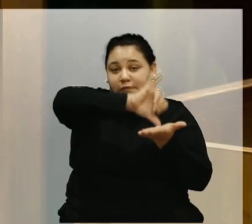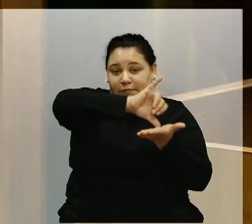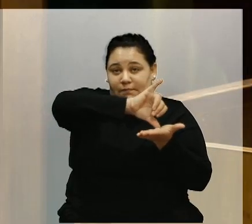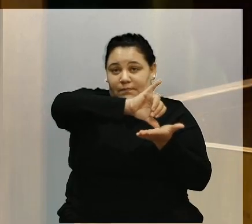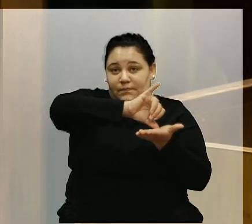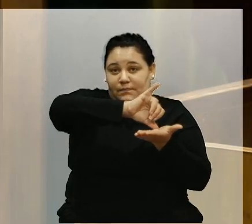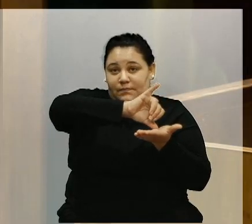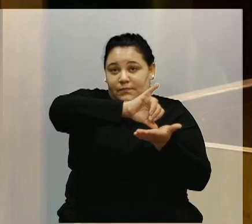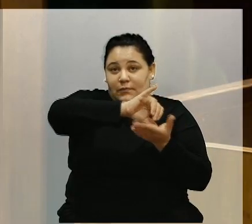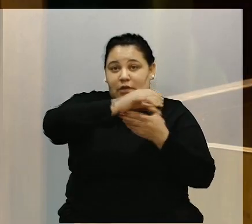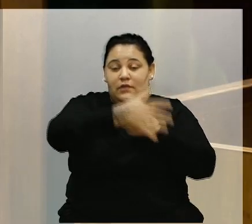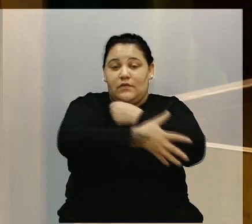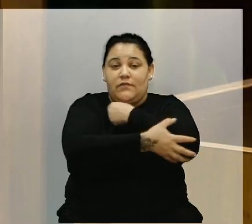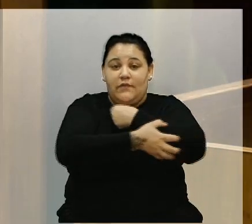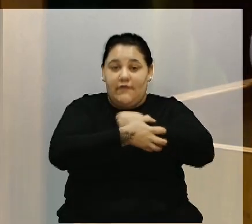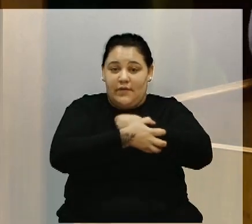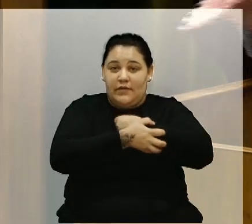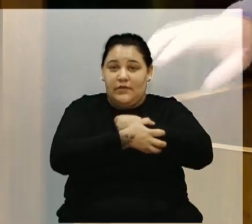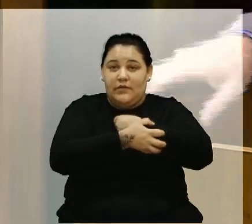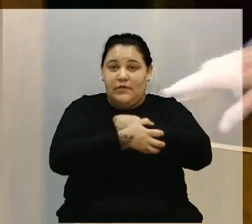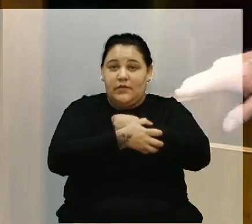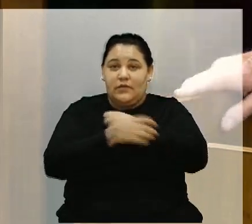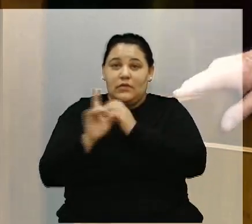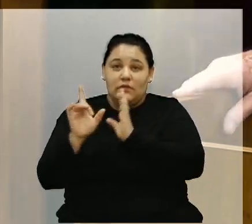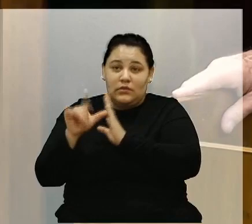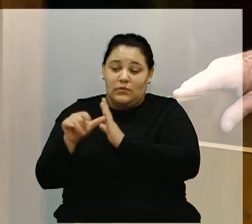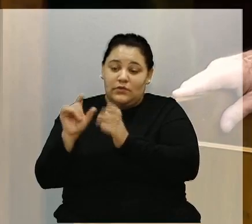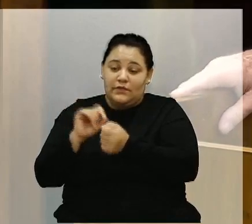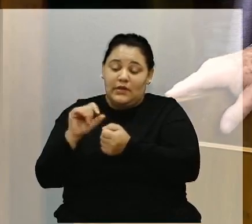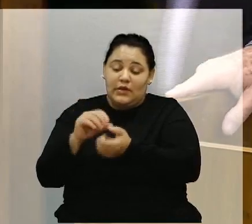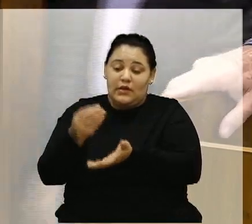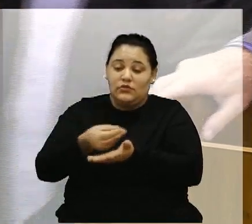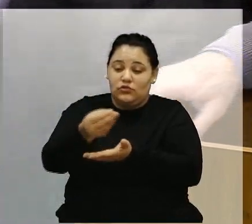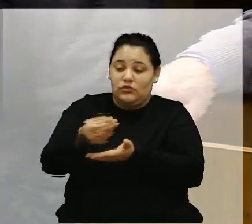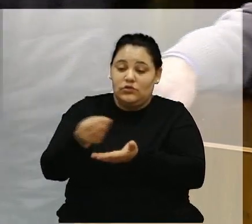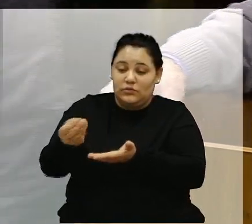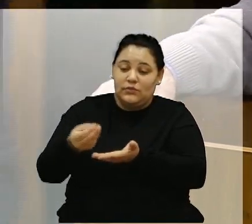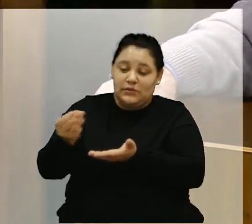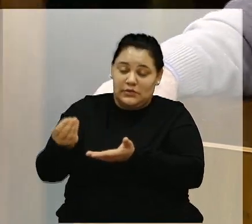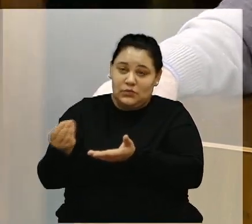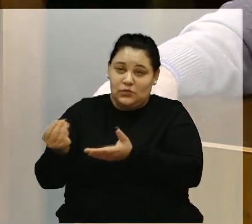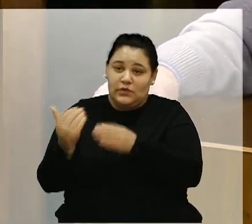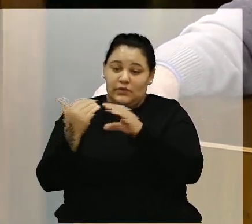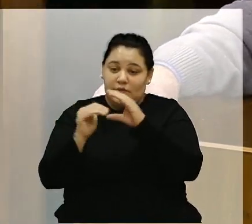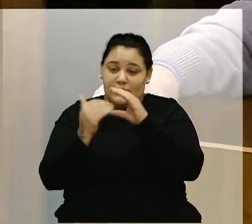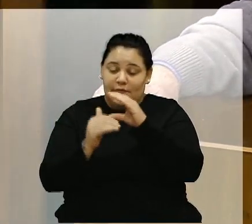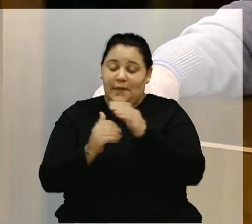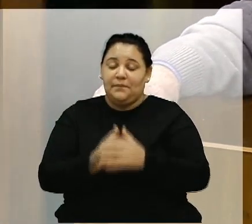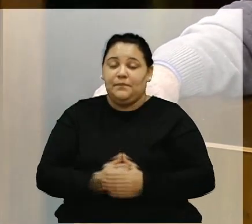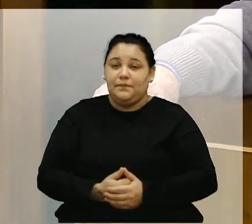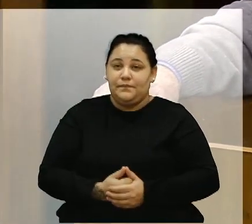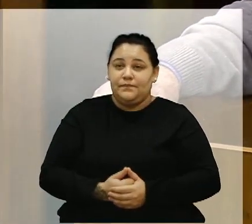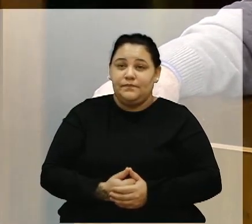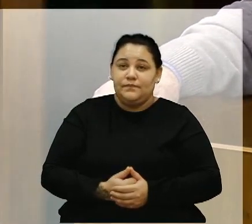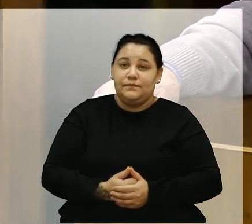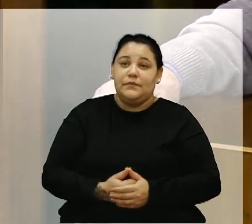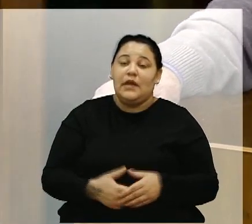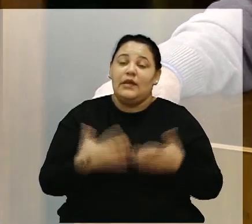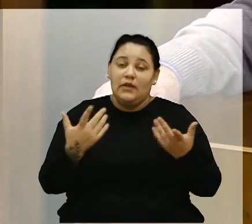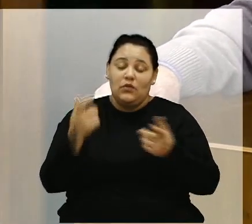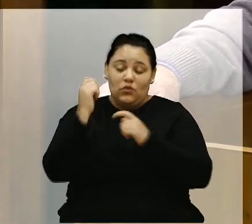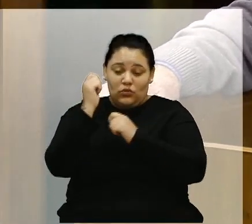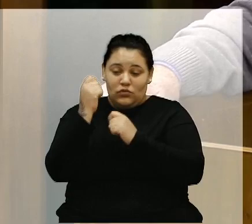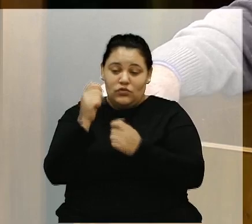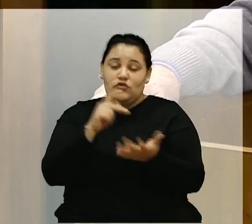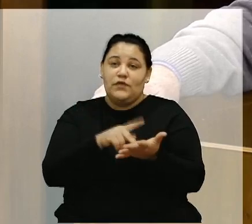de Favelas, que depois fará a distribuição e o encaminhamento dos recursos. Então, torço, como